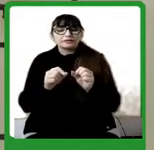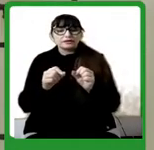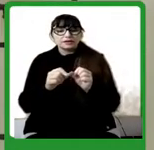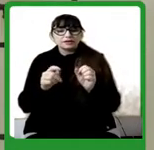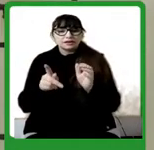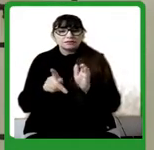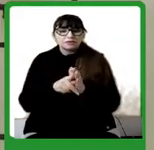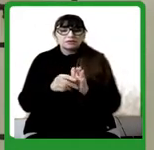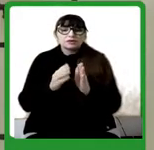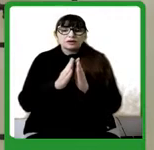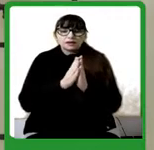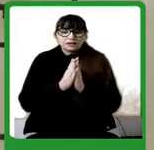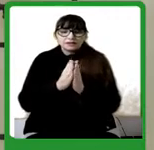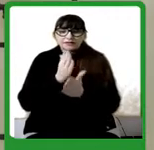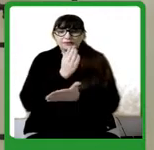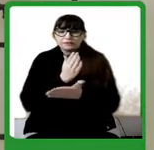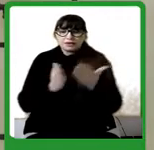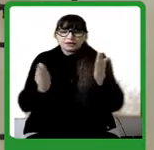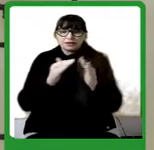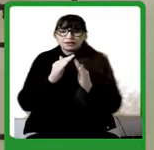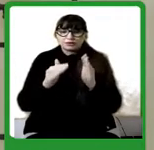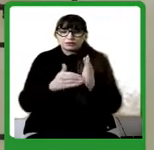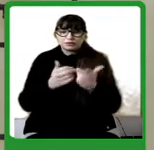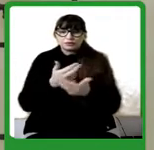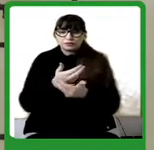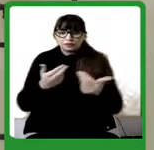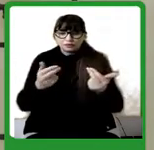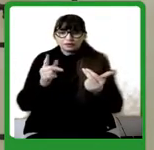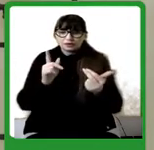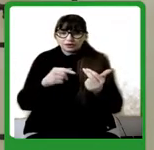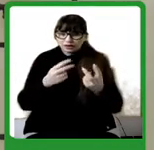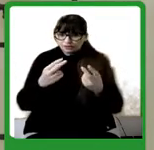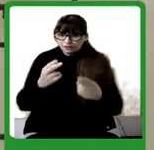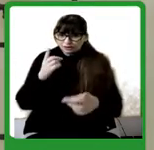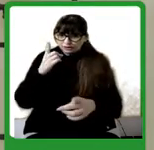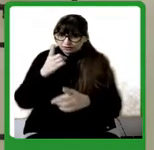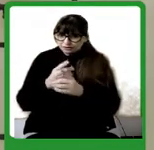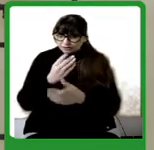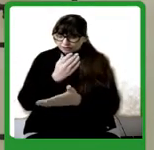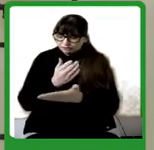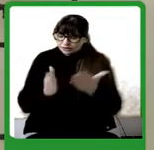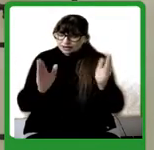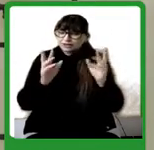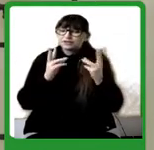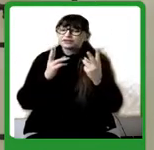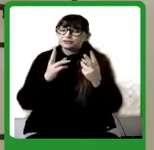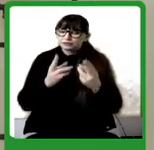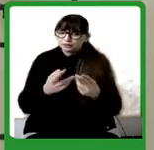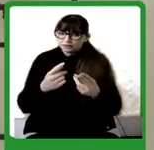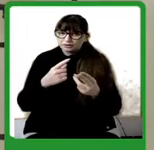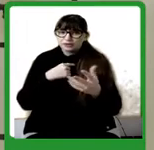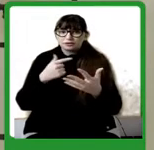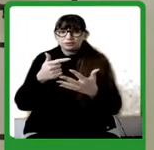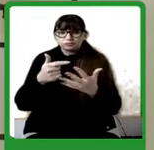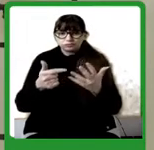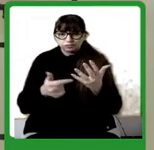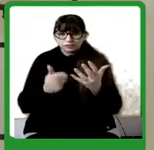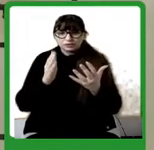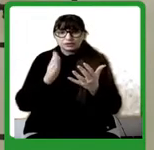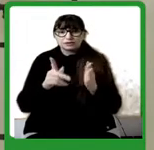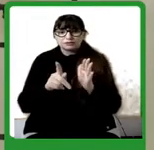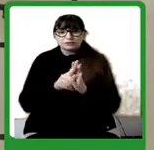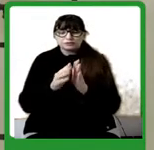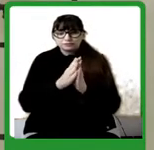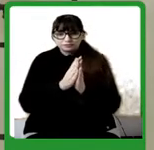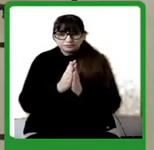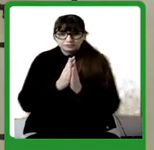e tu vai perder tudo que tu tem. Que o Sequeri, assim como tu acha as coisas, tu perde também. E eu tenho todas as comadres do apostolado da oração pra mandar rezar dois